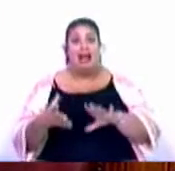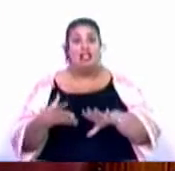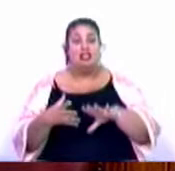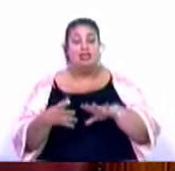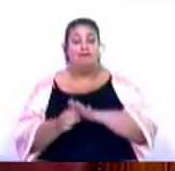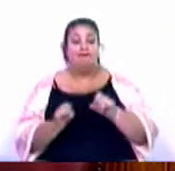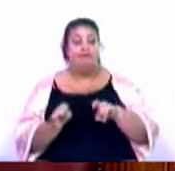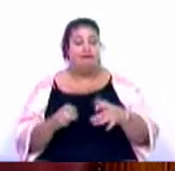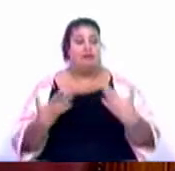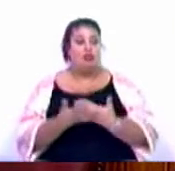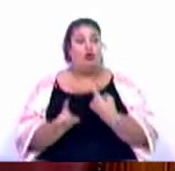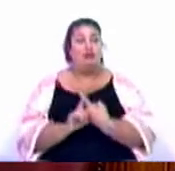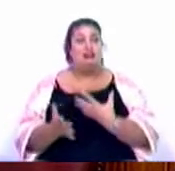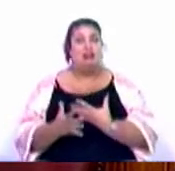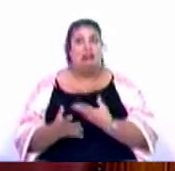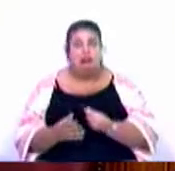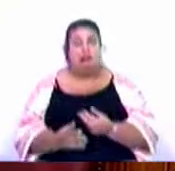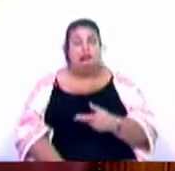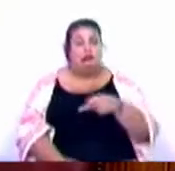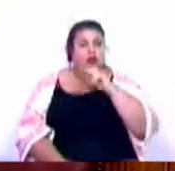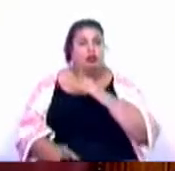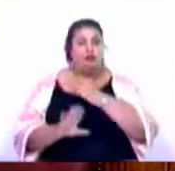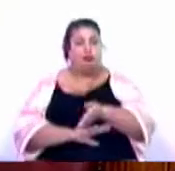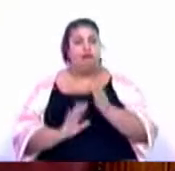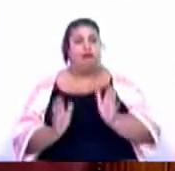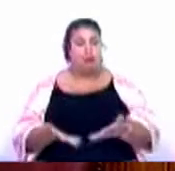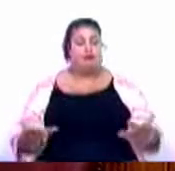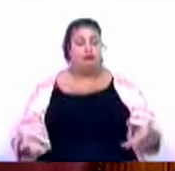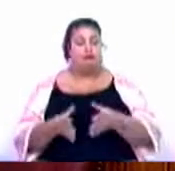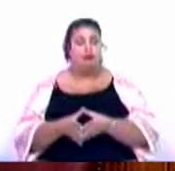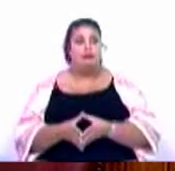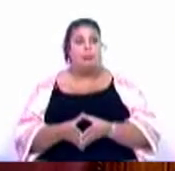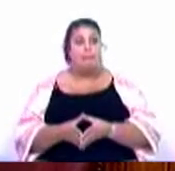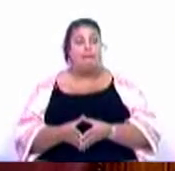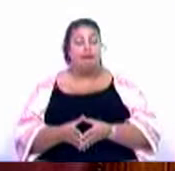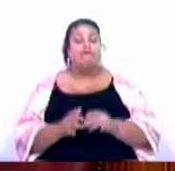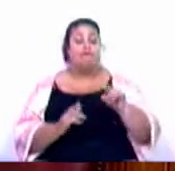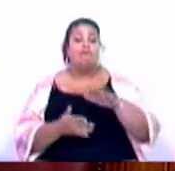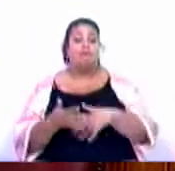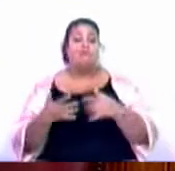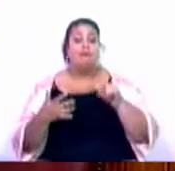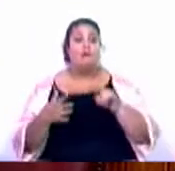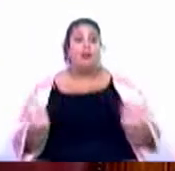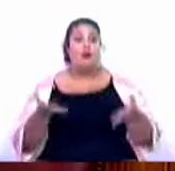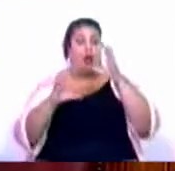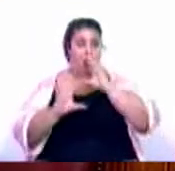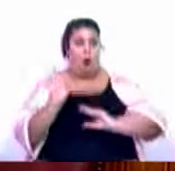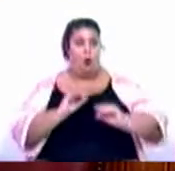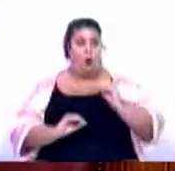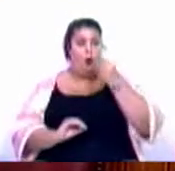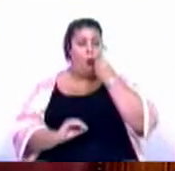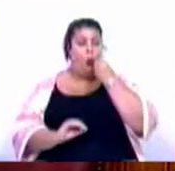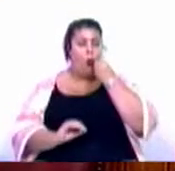deixou marcas muito duras que temos que ultrapassar. E, de facto, este plano de recuperação de aprendizagens, resume-se